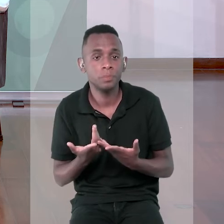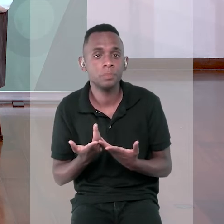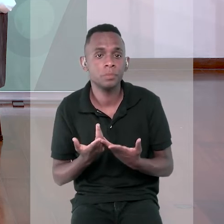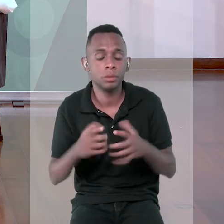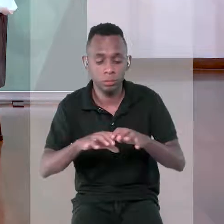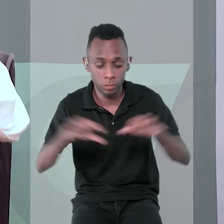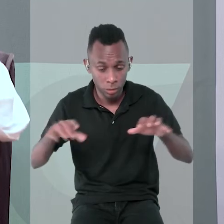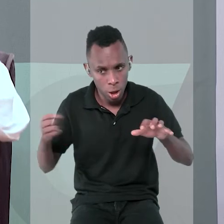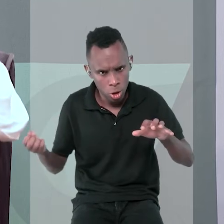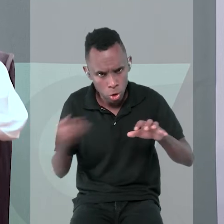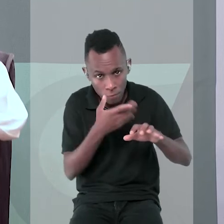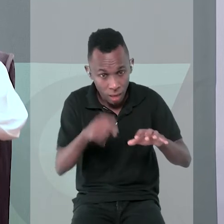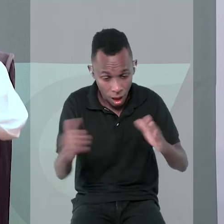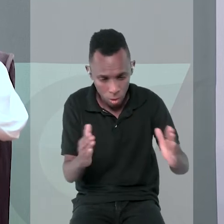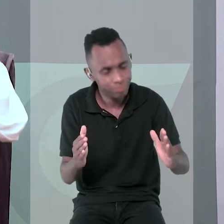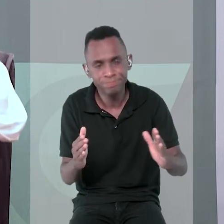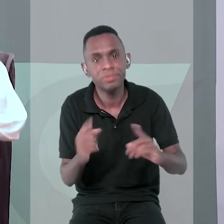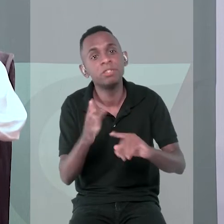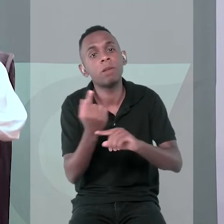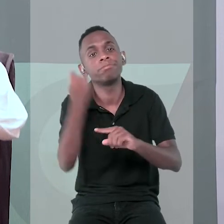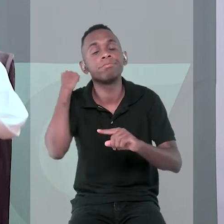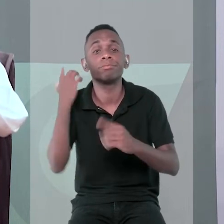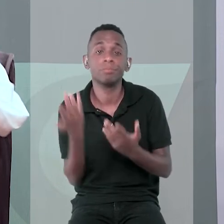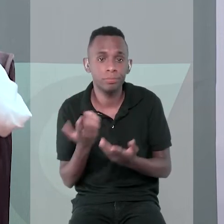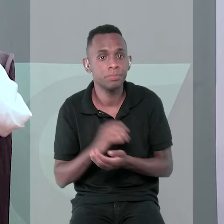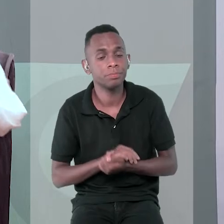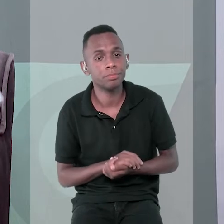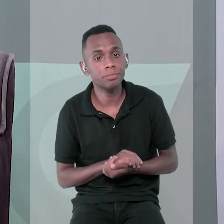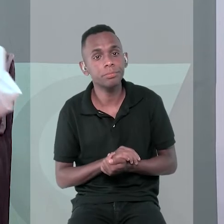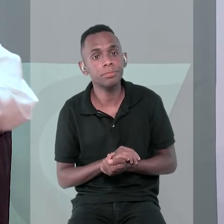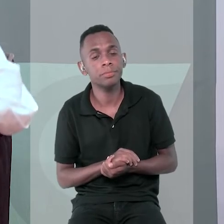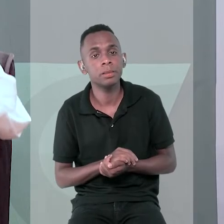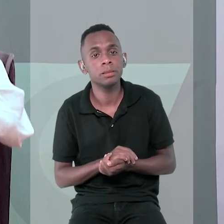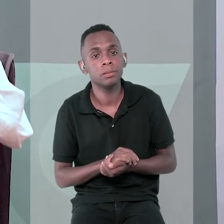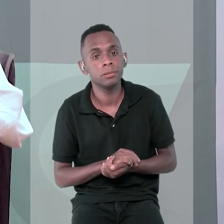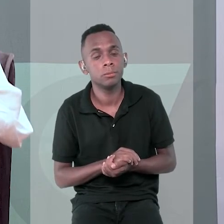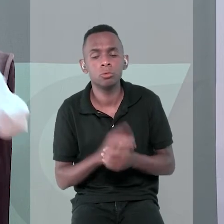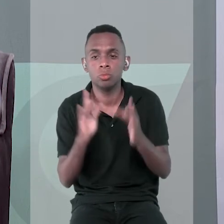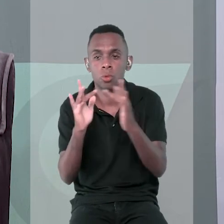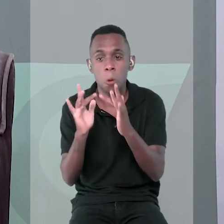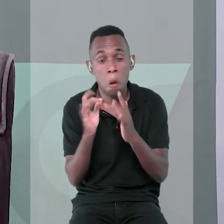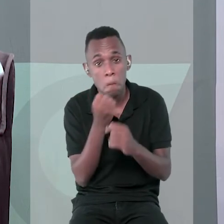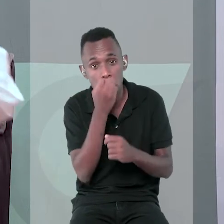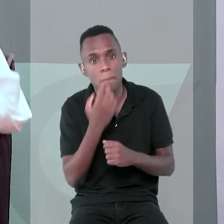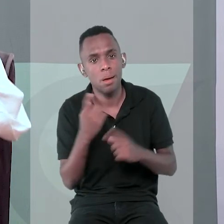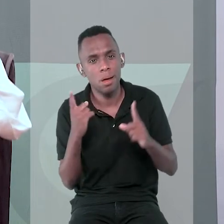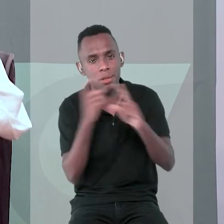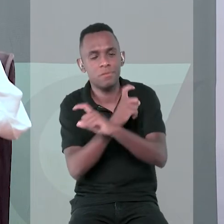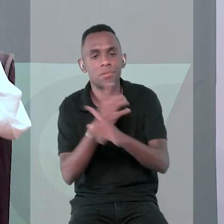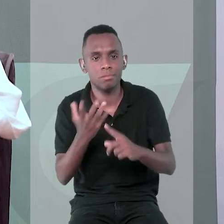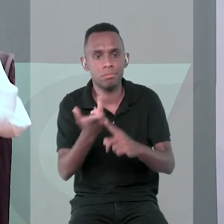polarização, que a gente acha que é uma novidade da nossa época, não é. Eu digo que a harmonia, a gente conviver bem, é a mais difícil das